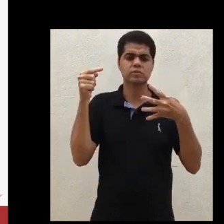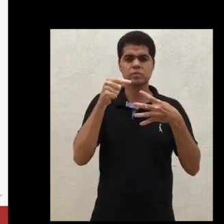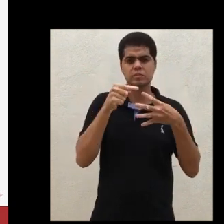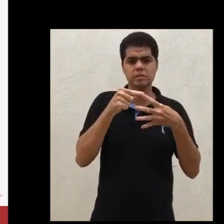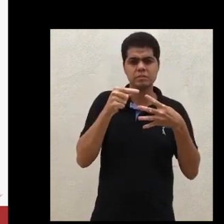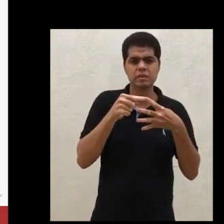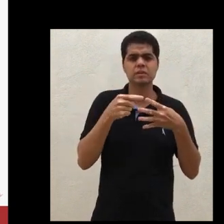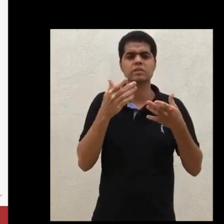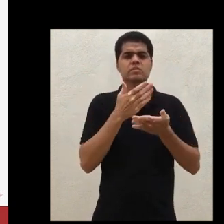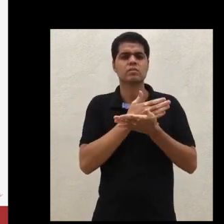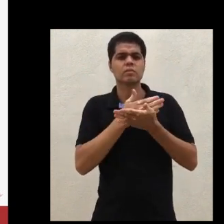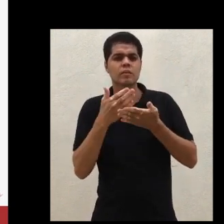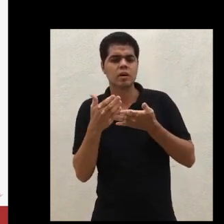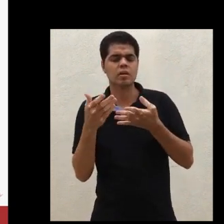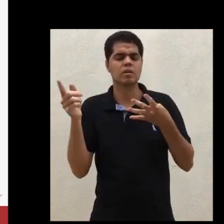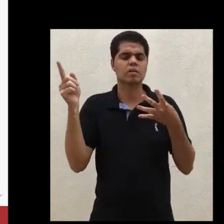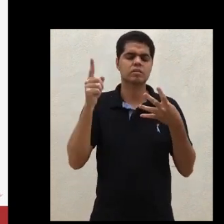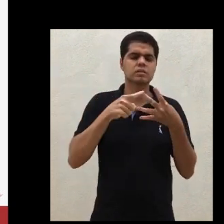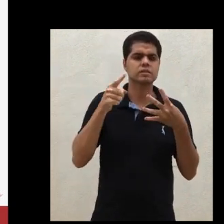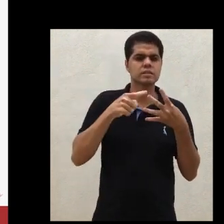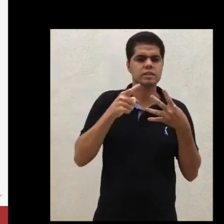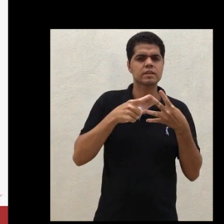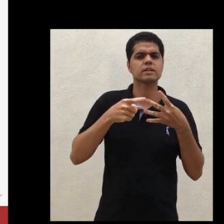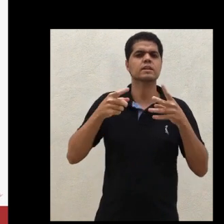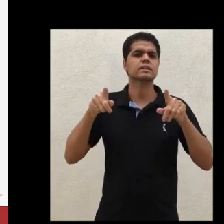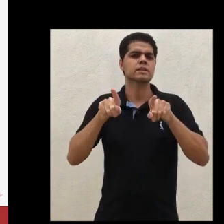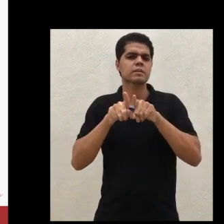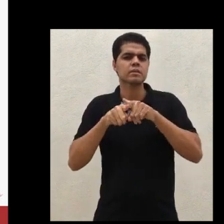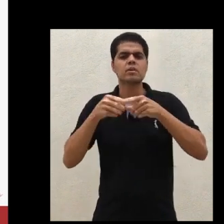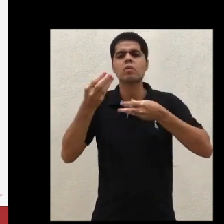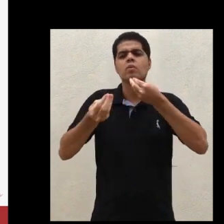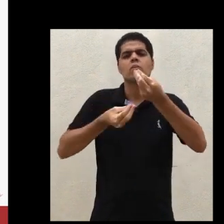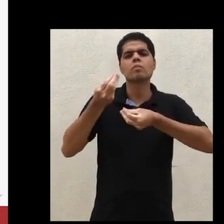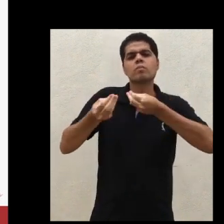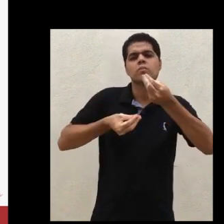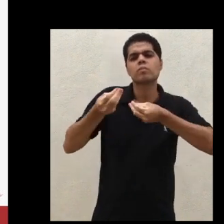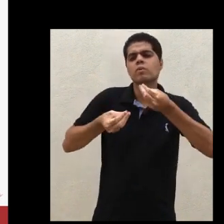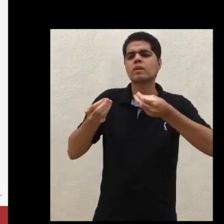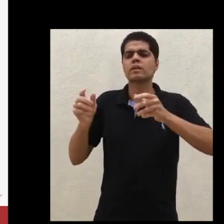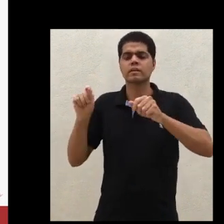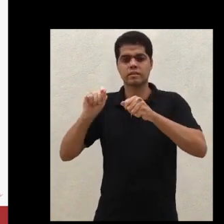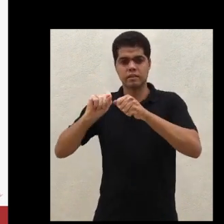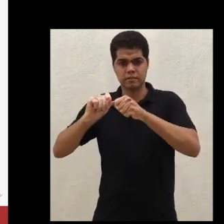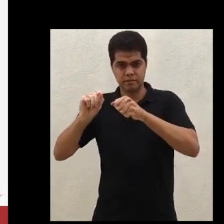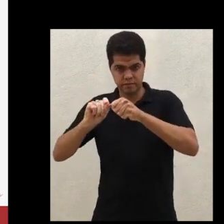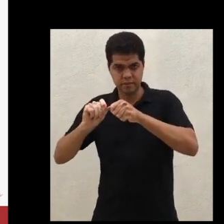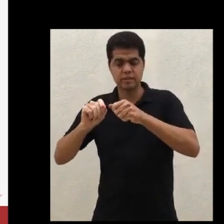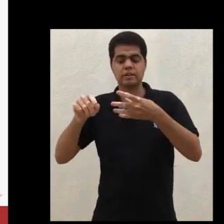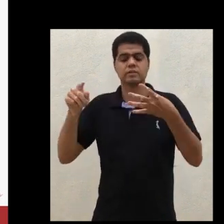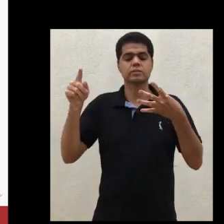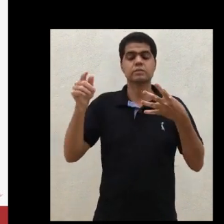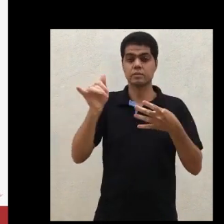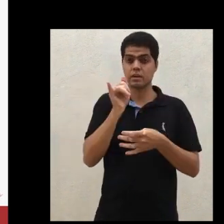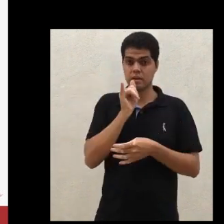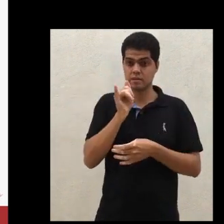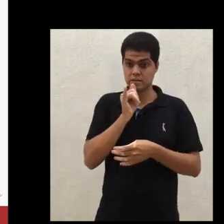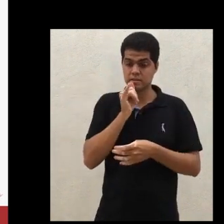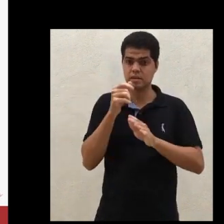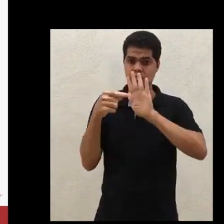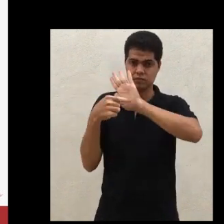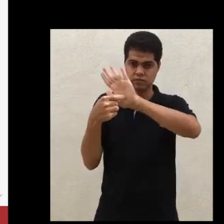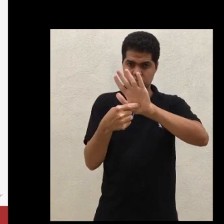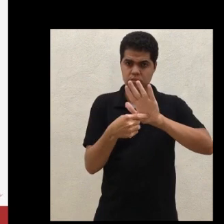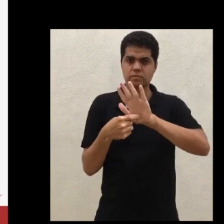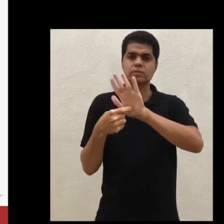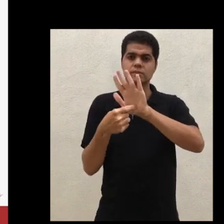apresentação. O primeiro item é uma introdução. O segundo item a gente vai ver um pouquinho como que é feita a modelagem fuzzy. A gente